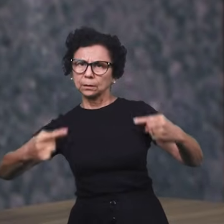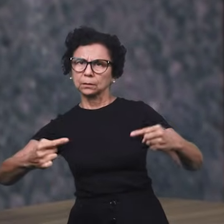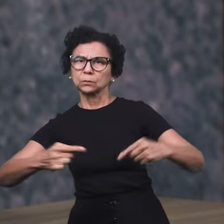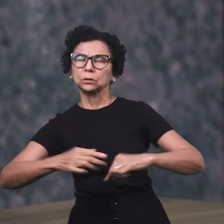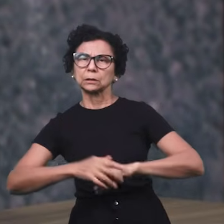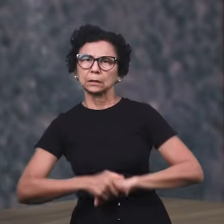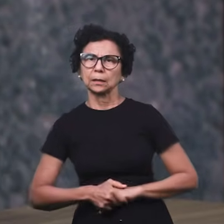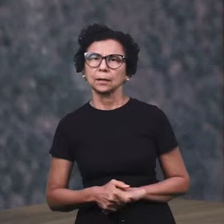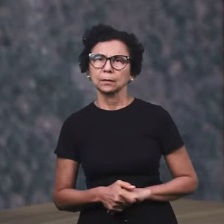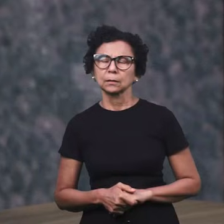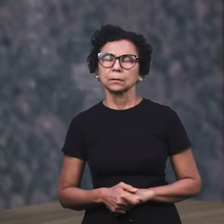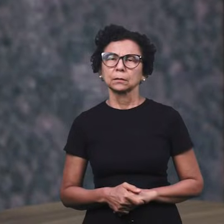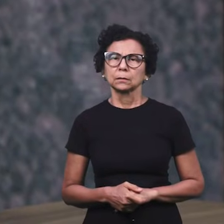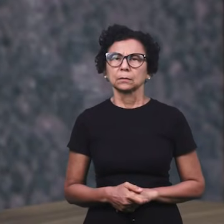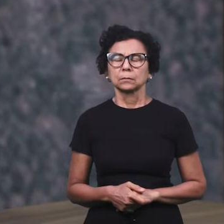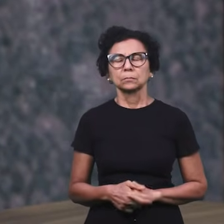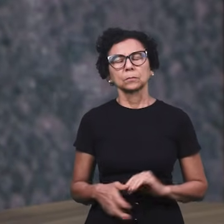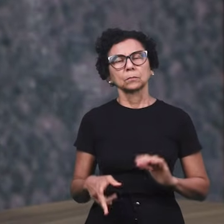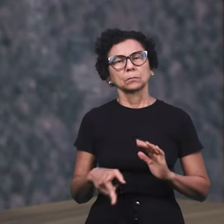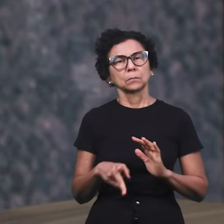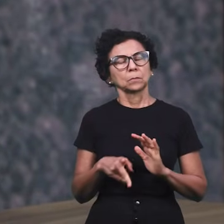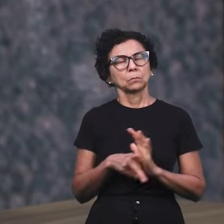ao anglicanismo, então já havia